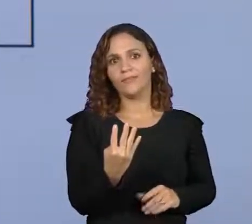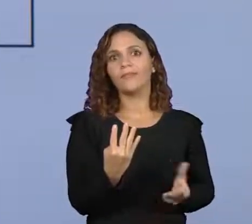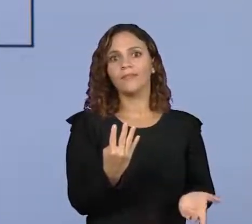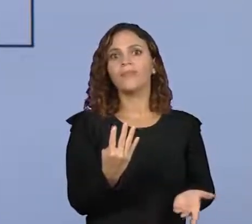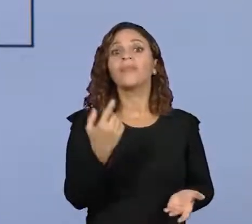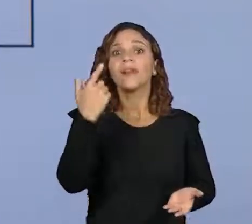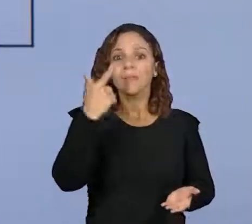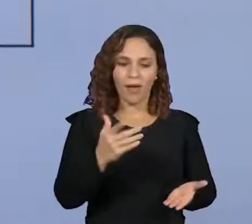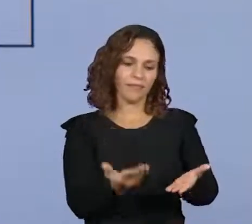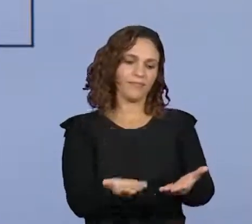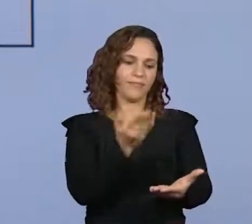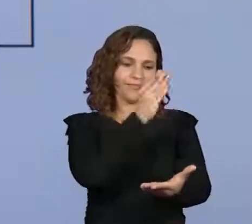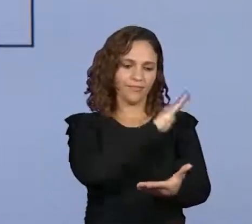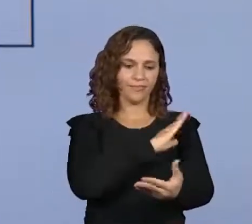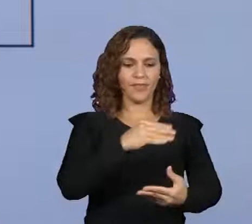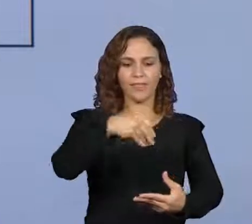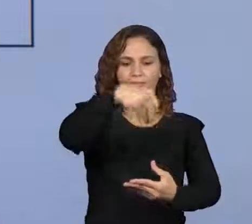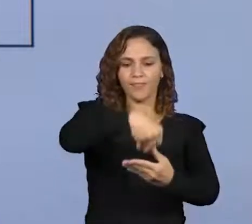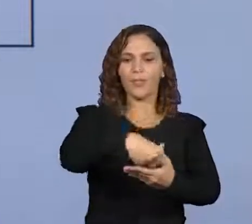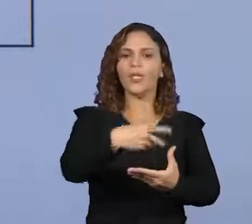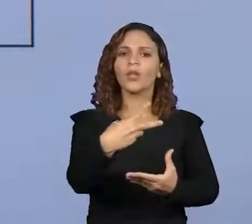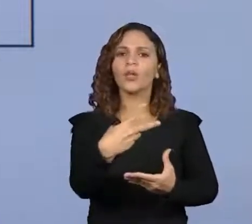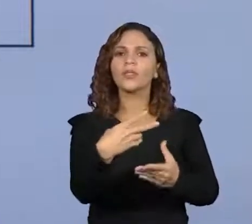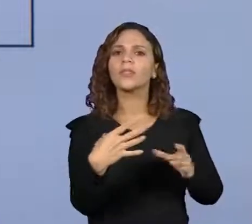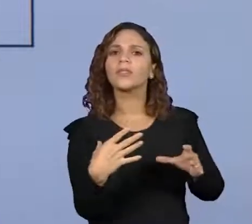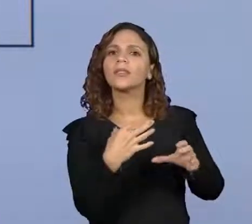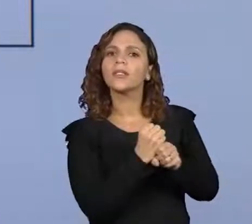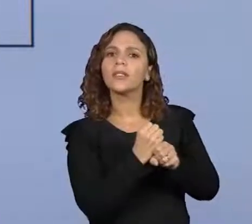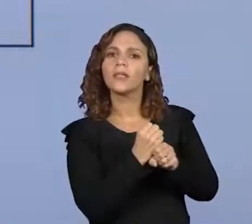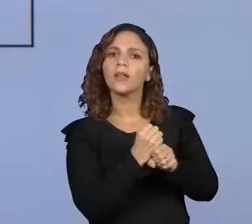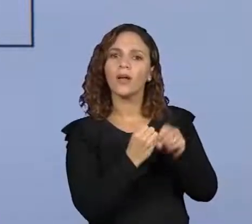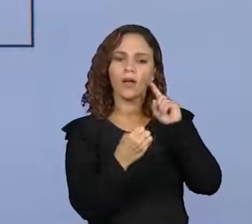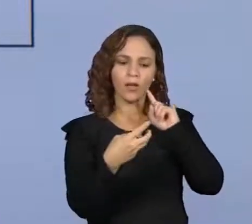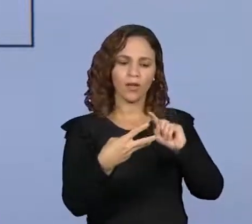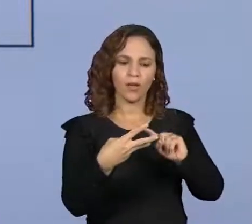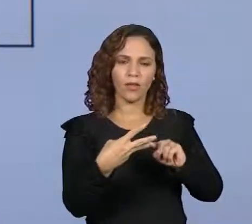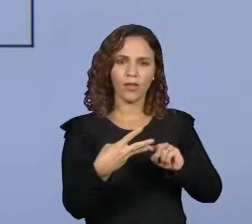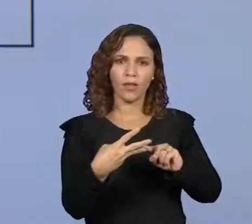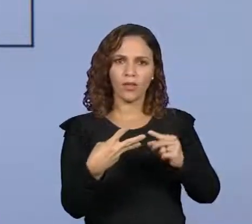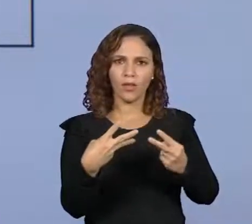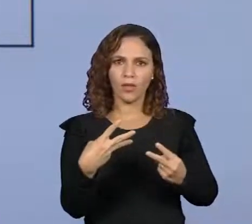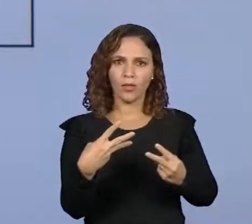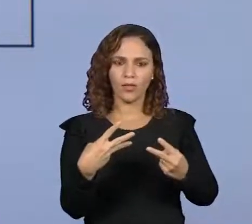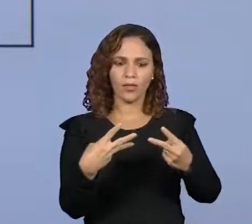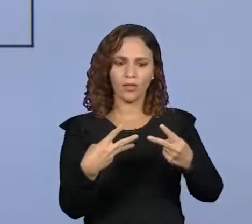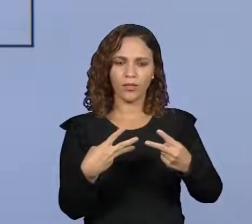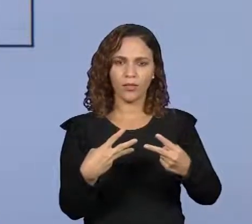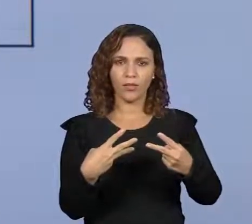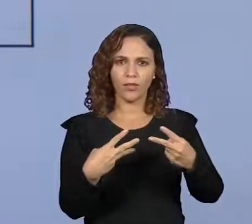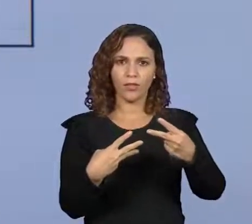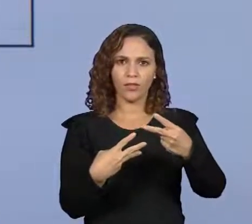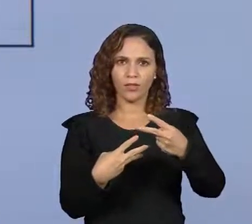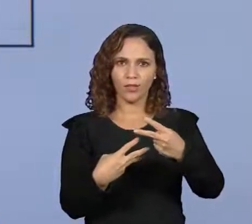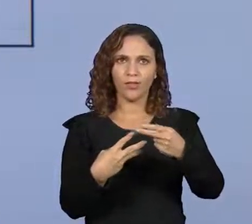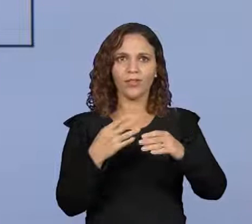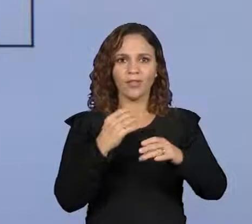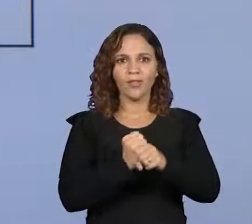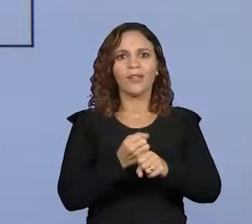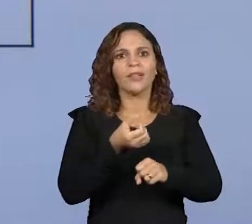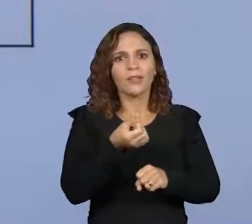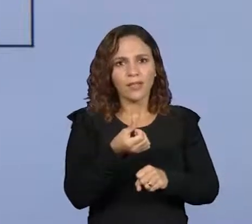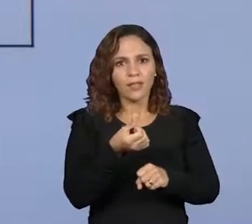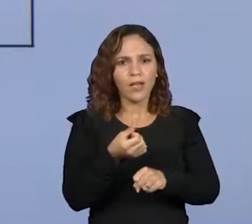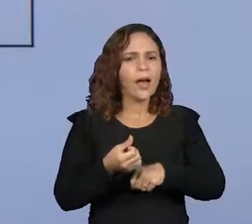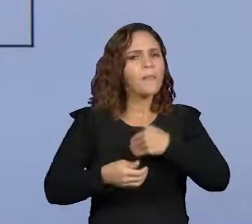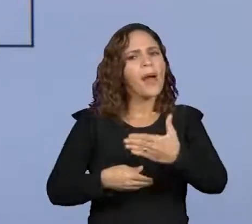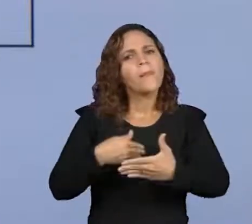plástico, mais 2 papéis de carta, 6 papéis de carta. E assim vai indo. E ela pode ir fazendo